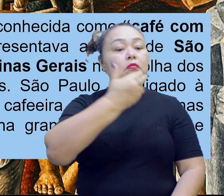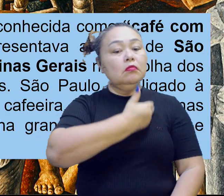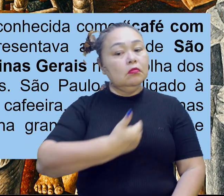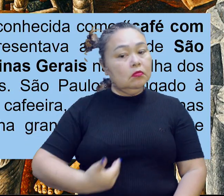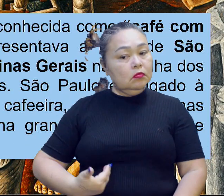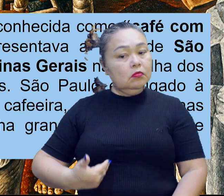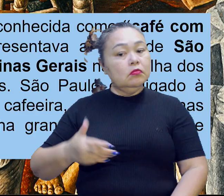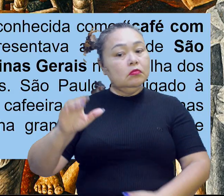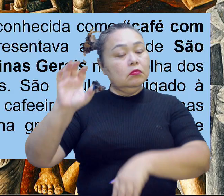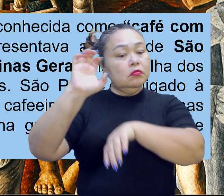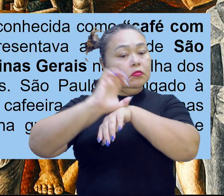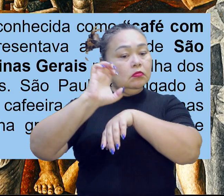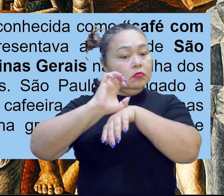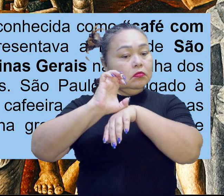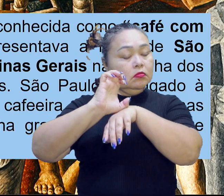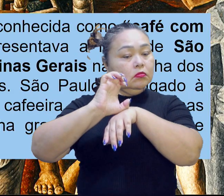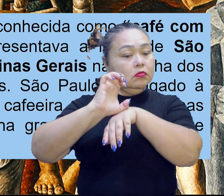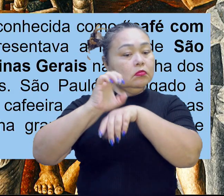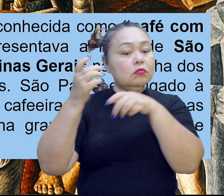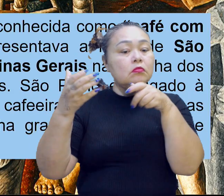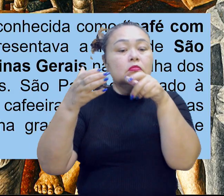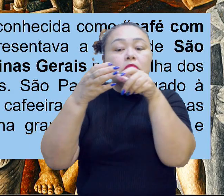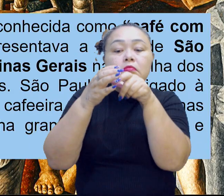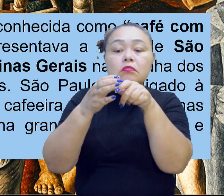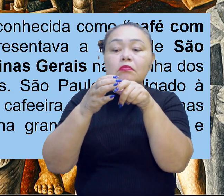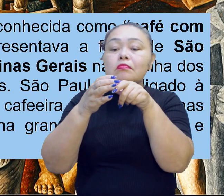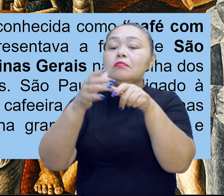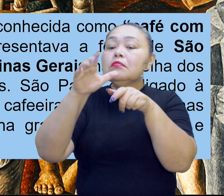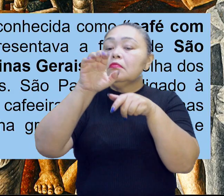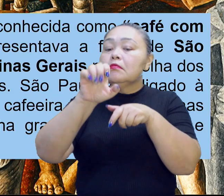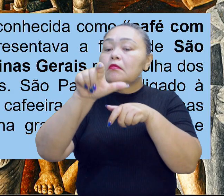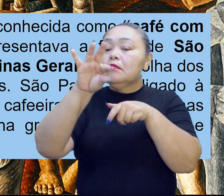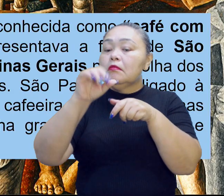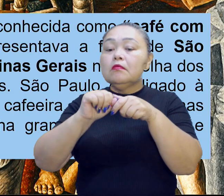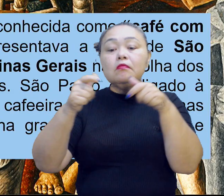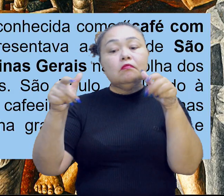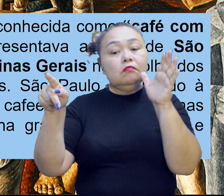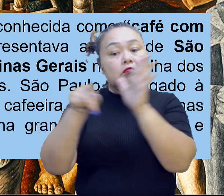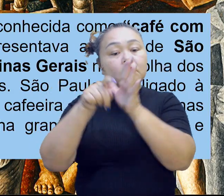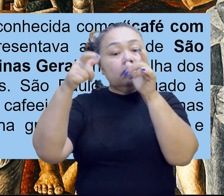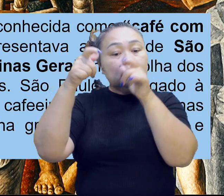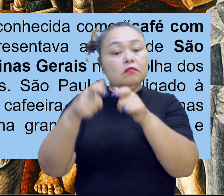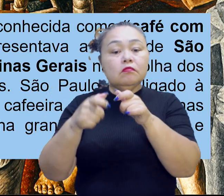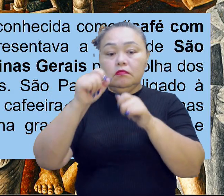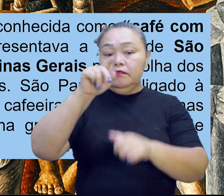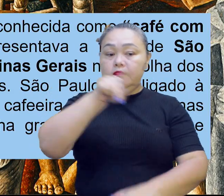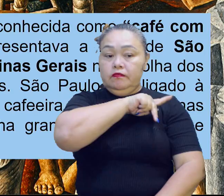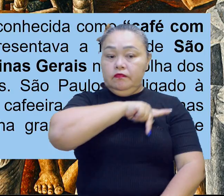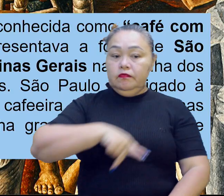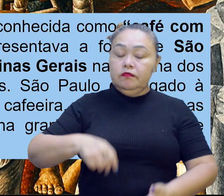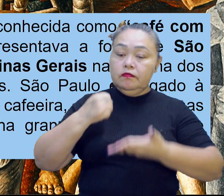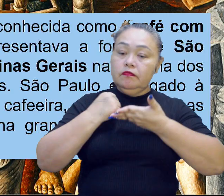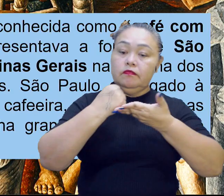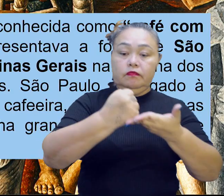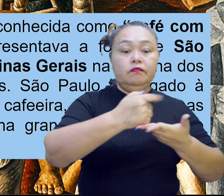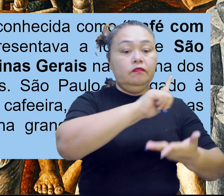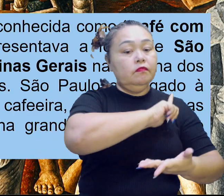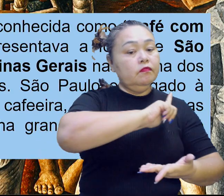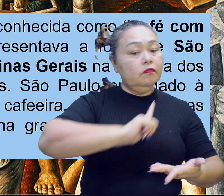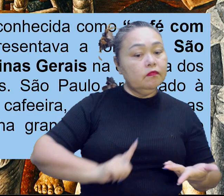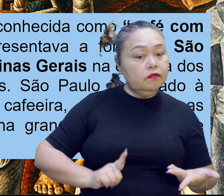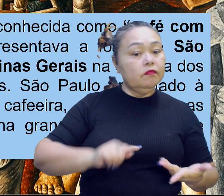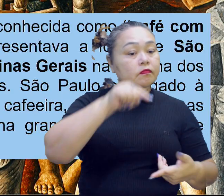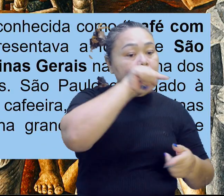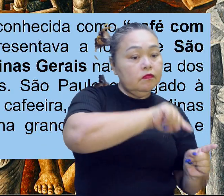os governadores e as elites locais. O presidente apoiava os governadores e